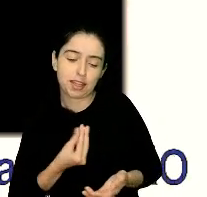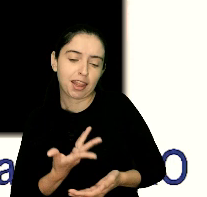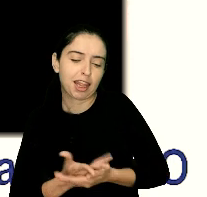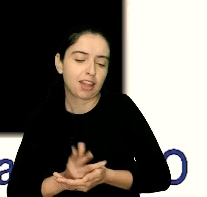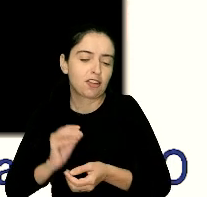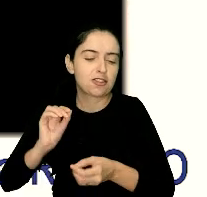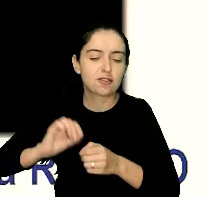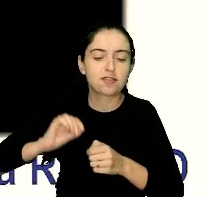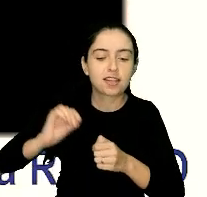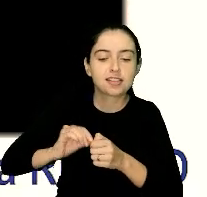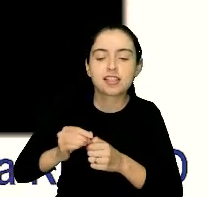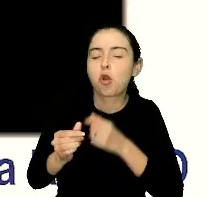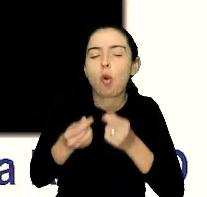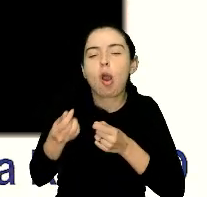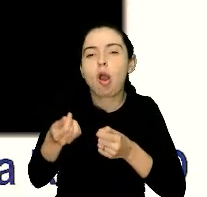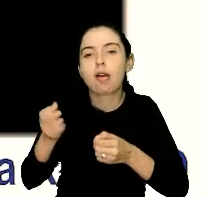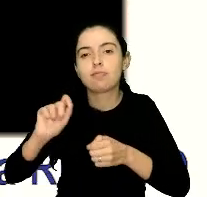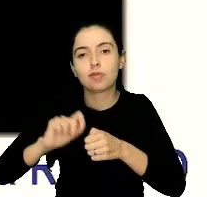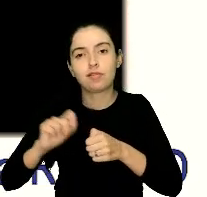que faz,